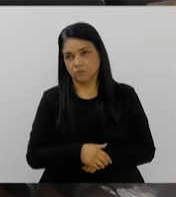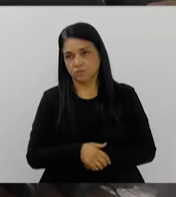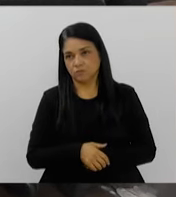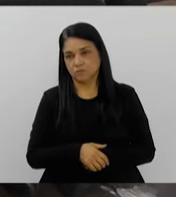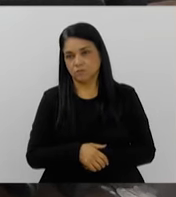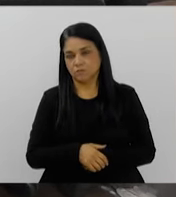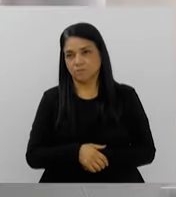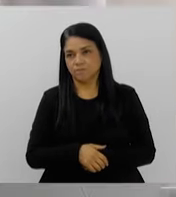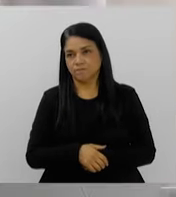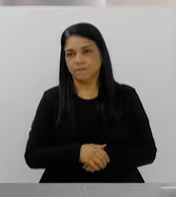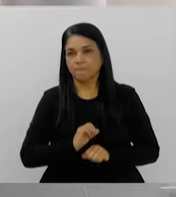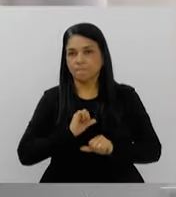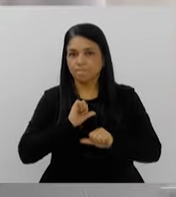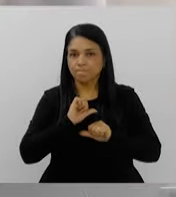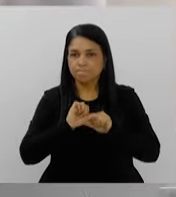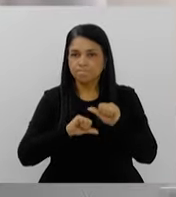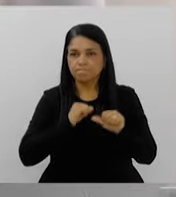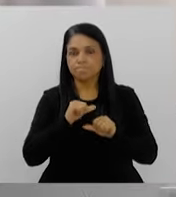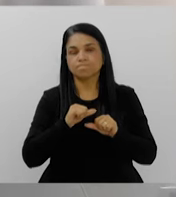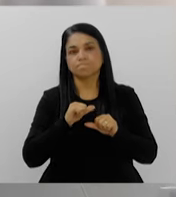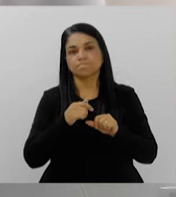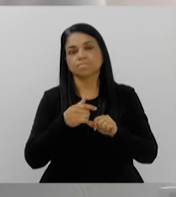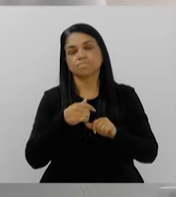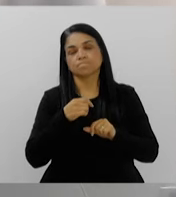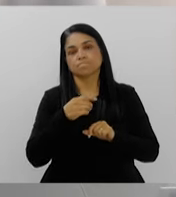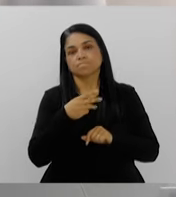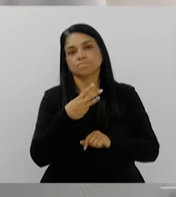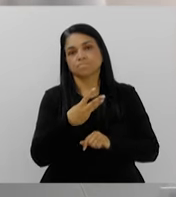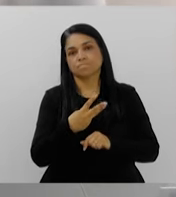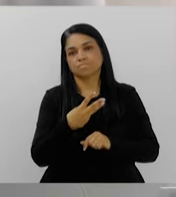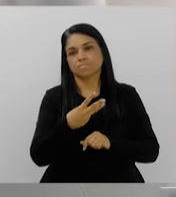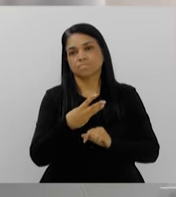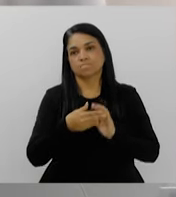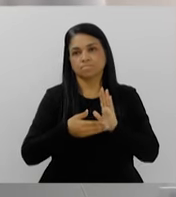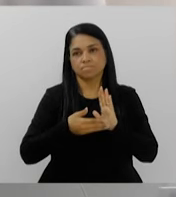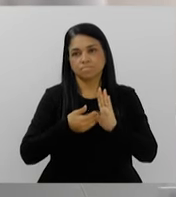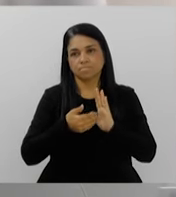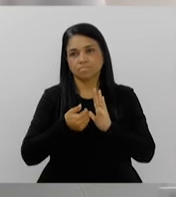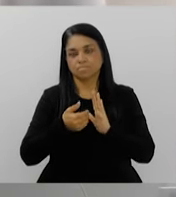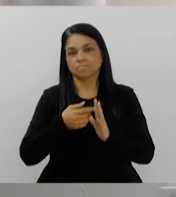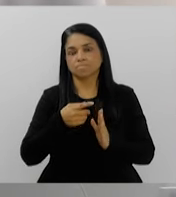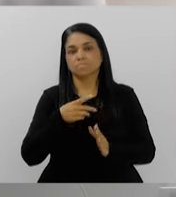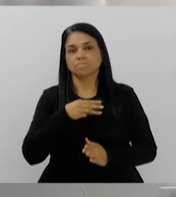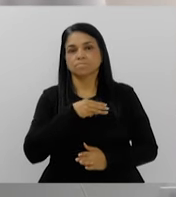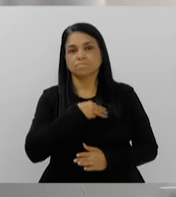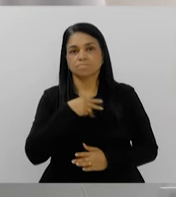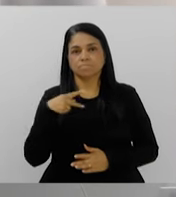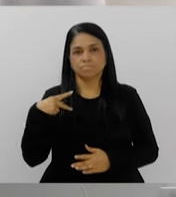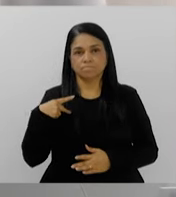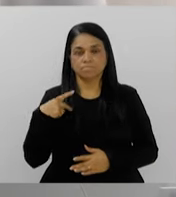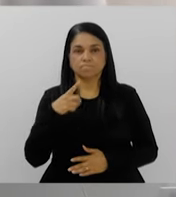É, e tem que fazer alteração no 3º também, tirando o Ministério Público, né? E a Defensoria.